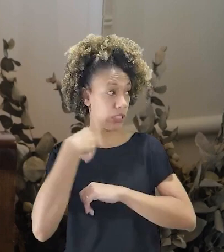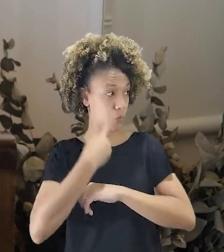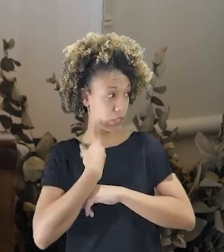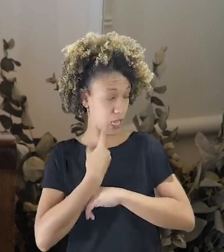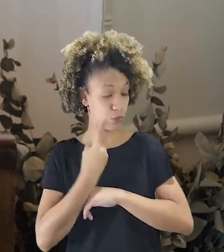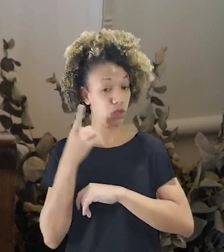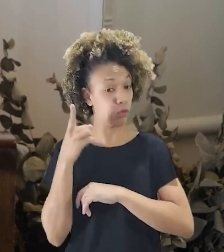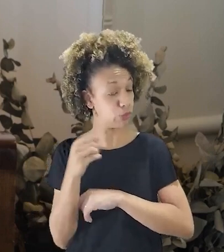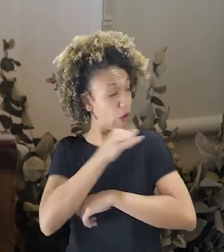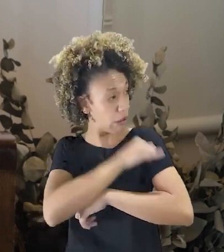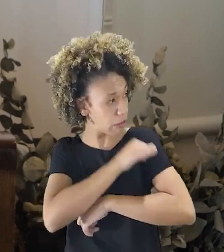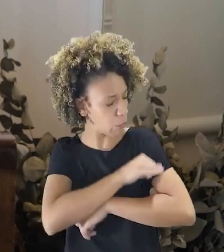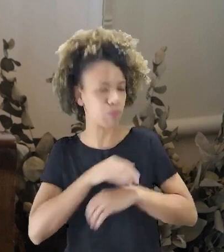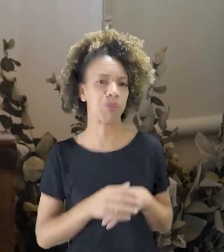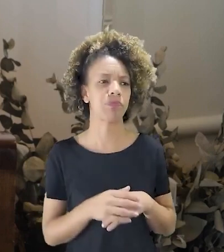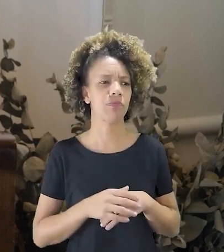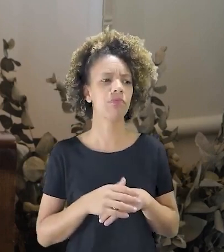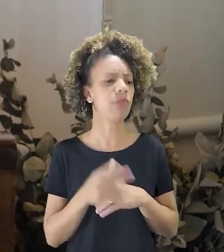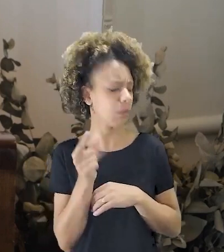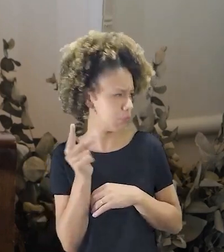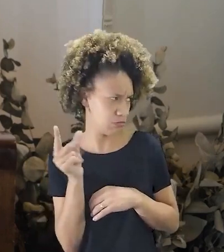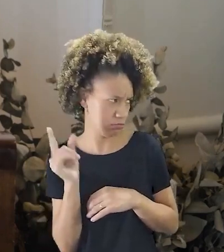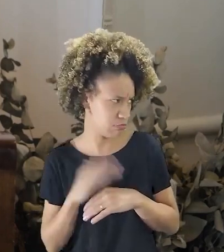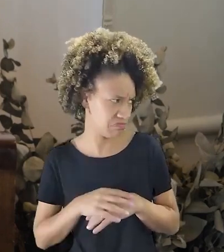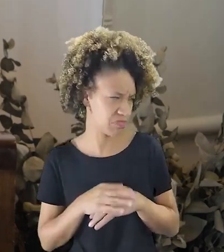Rio de Janeiro, eles estão há muito tempo. Né? São